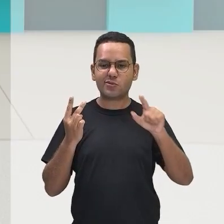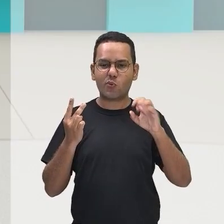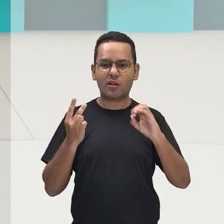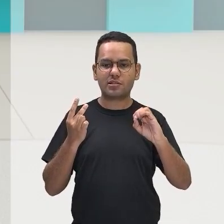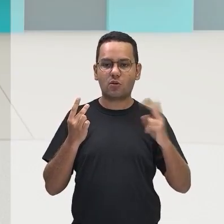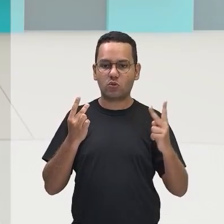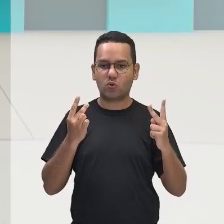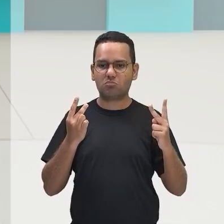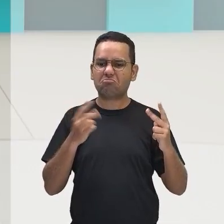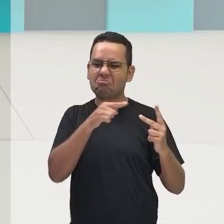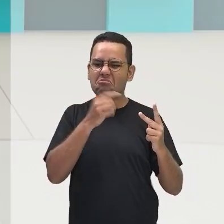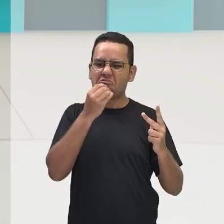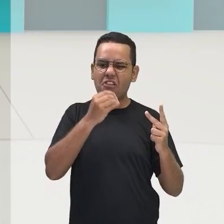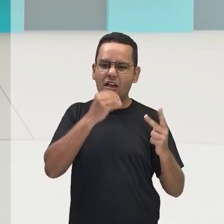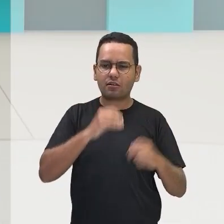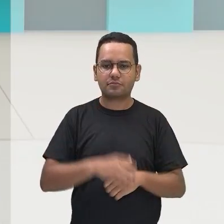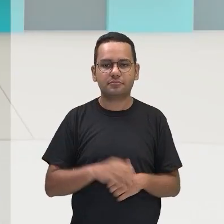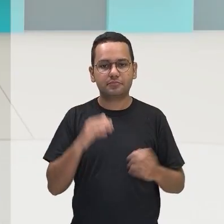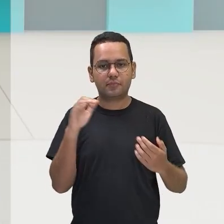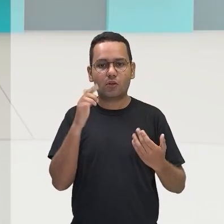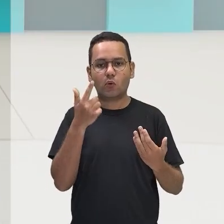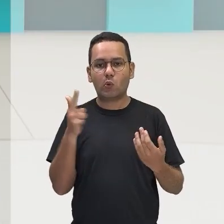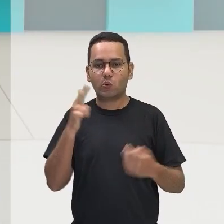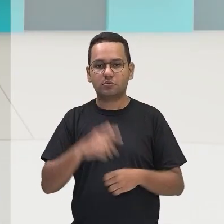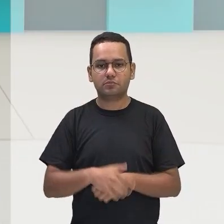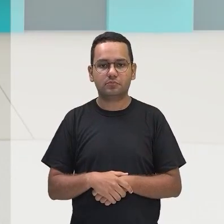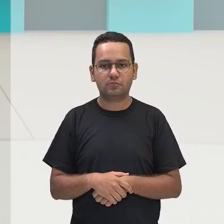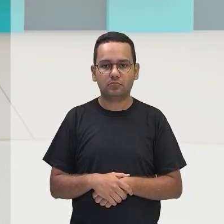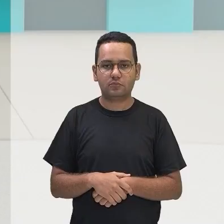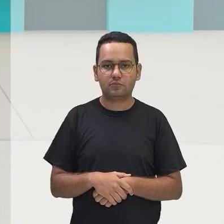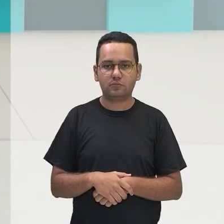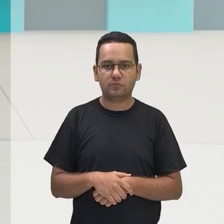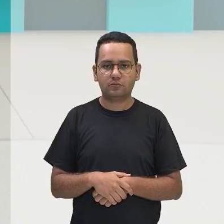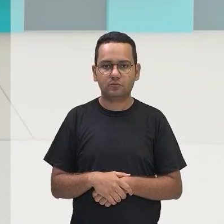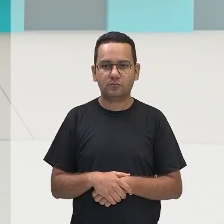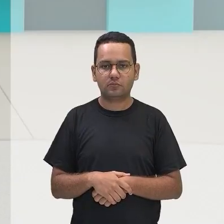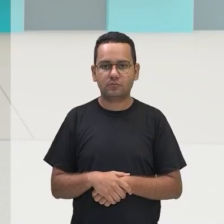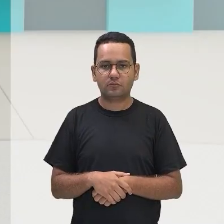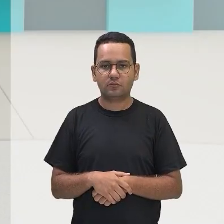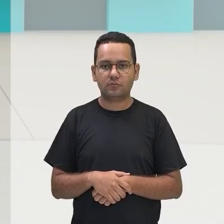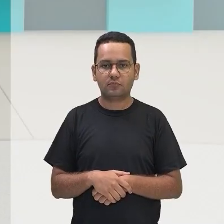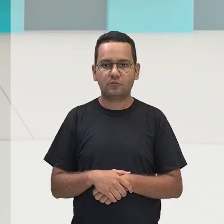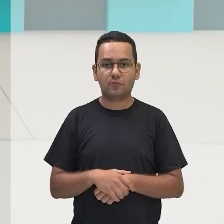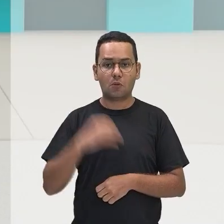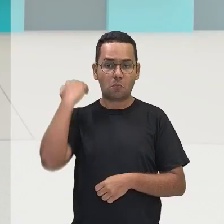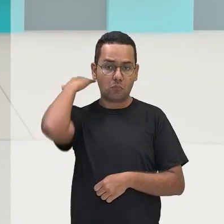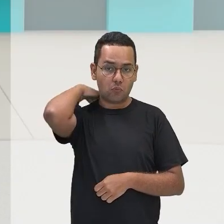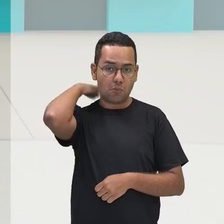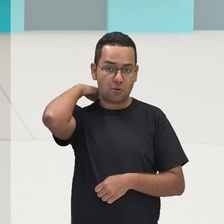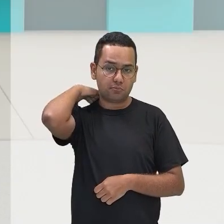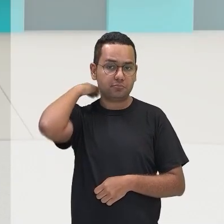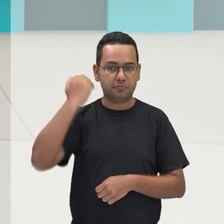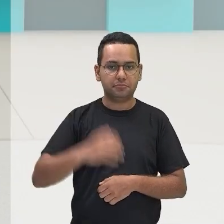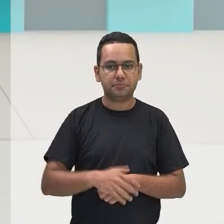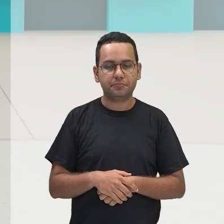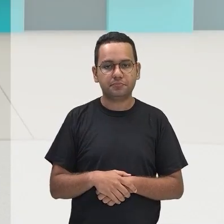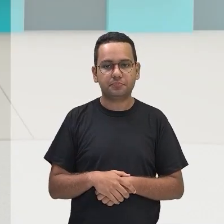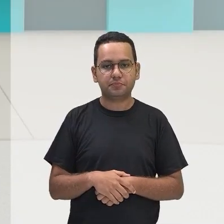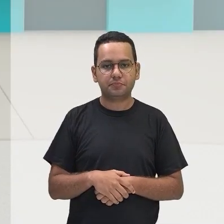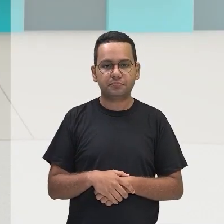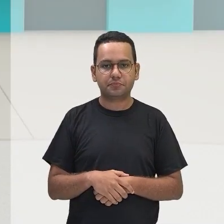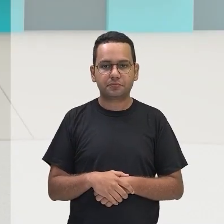beleza? Vamos ver aqui uma outra parte. Aqui, ó, a circulação pulmonar, gente. A circulação pulmonar